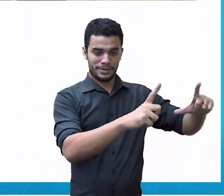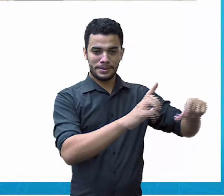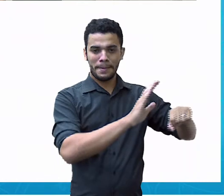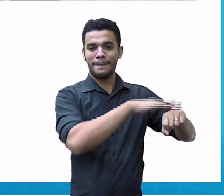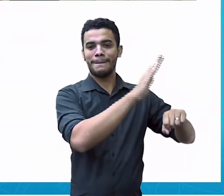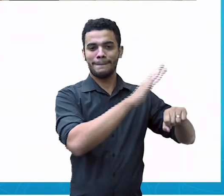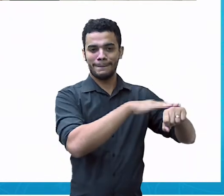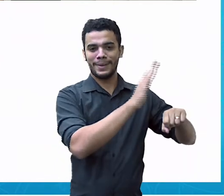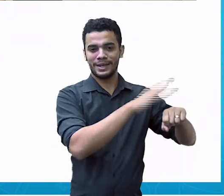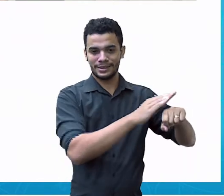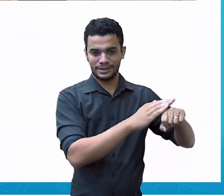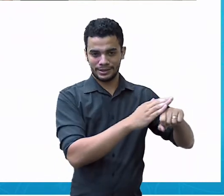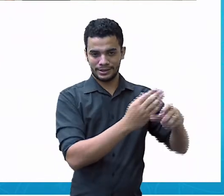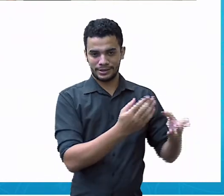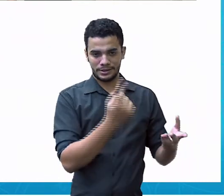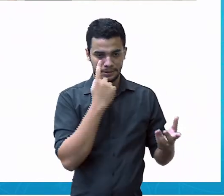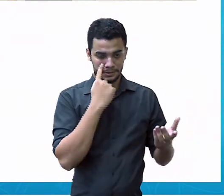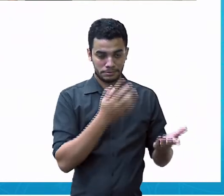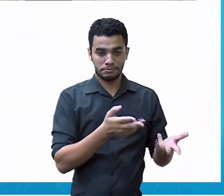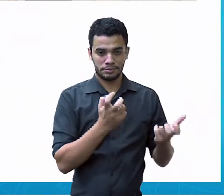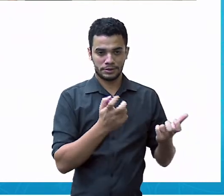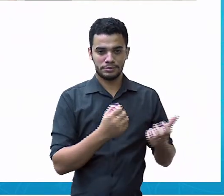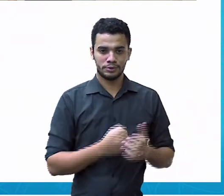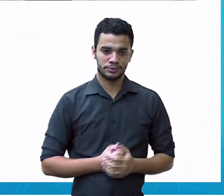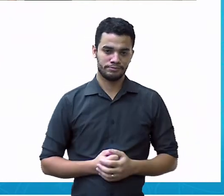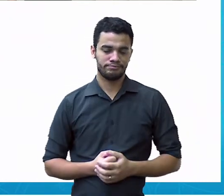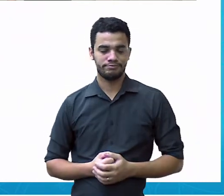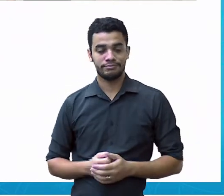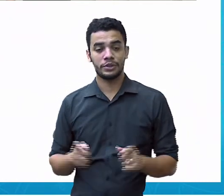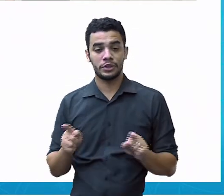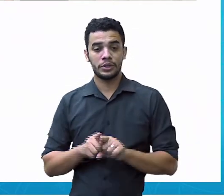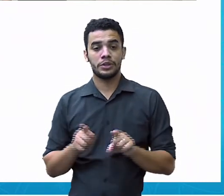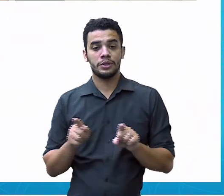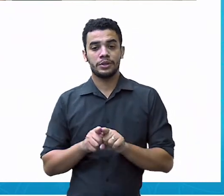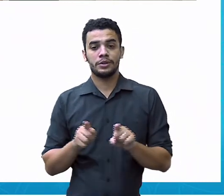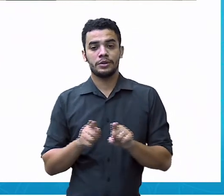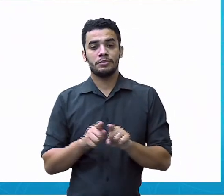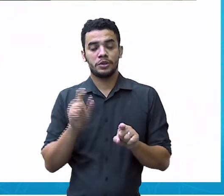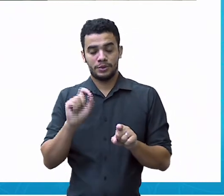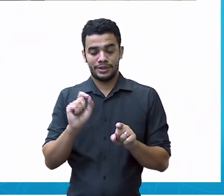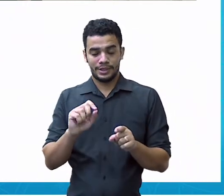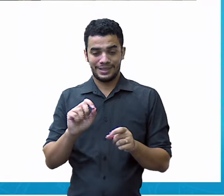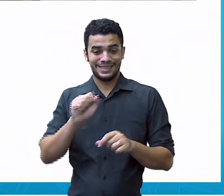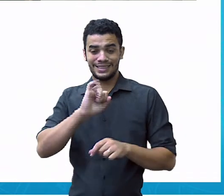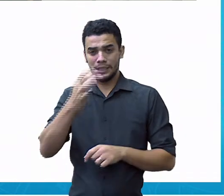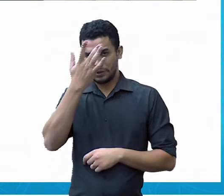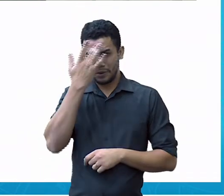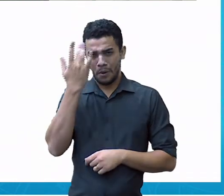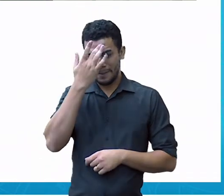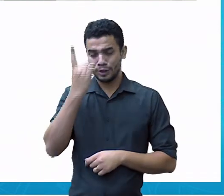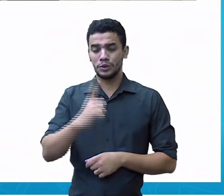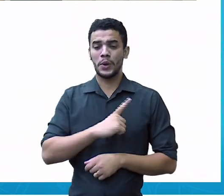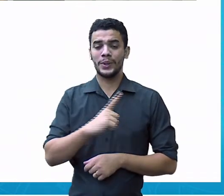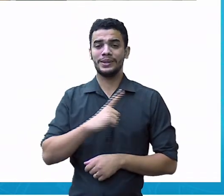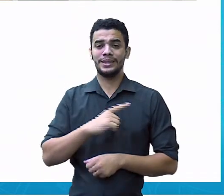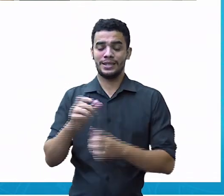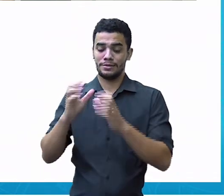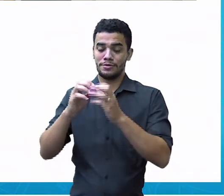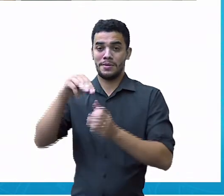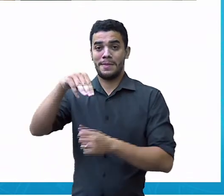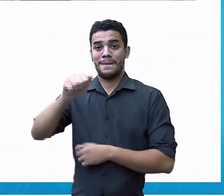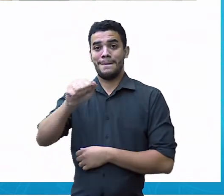cérebro-espinhal. Mais quantidade de massa cinzenta pode levar a um